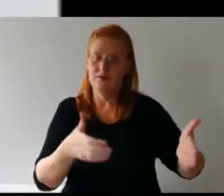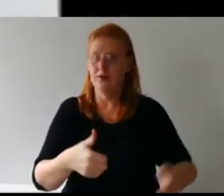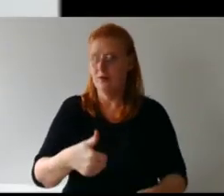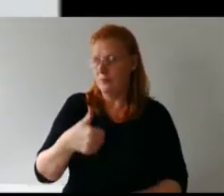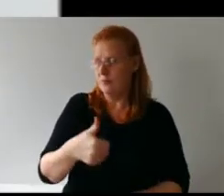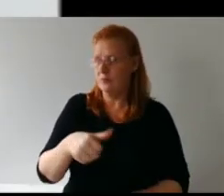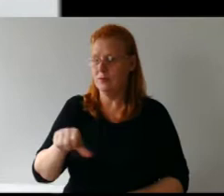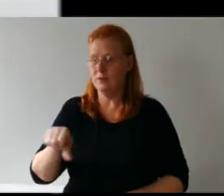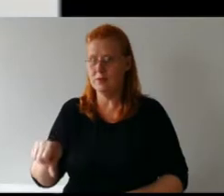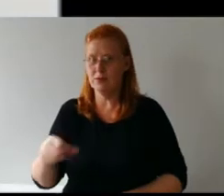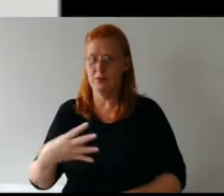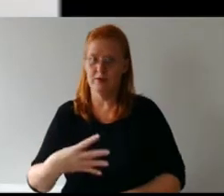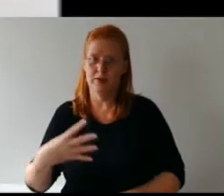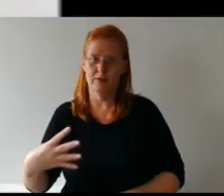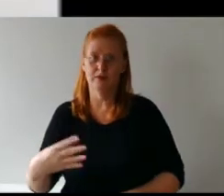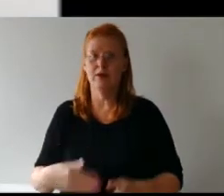anos de